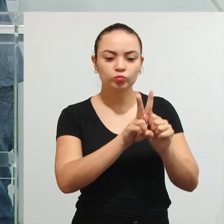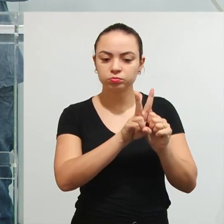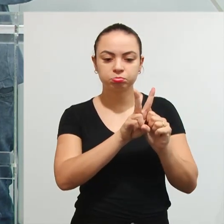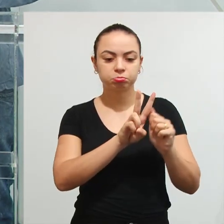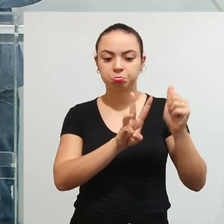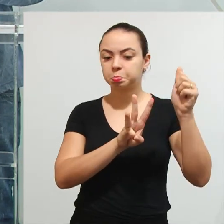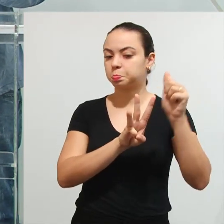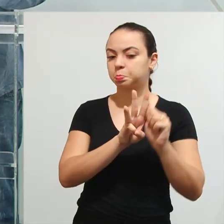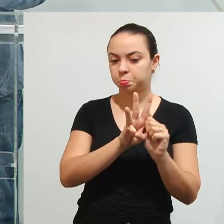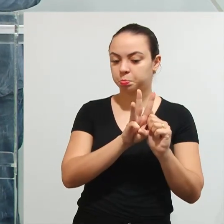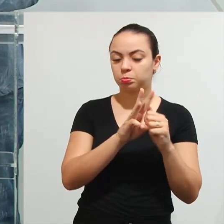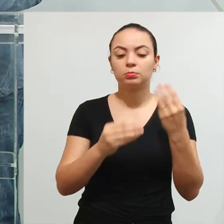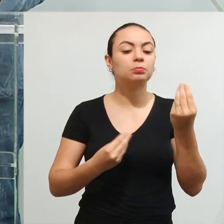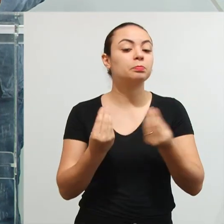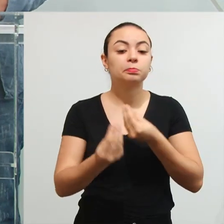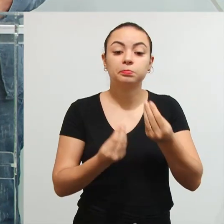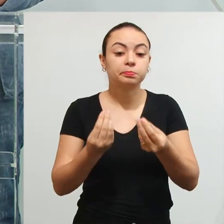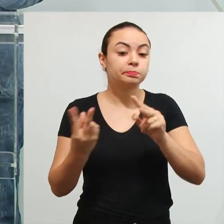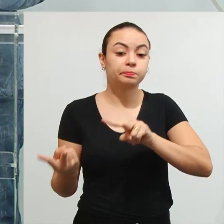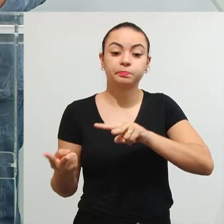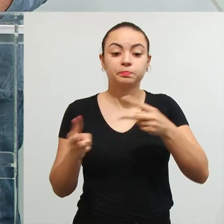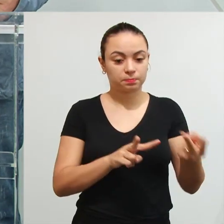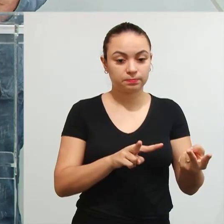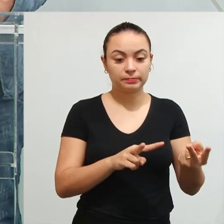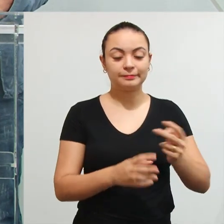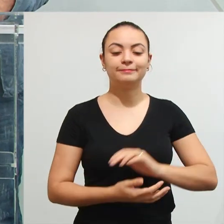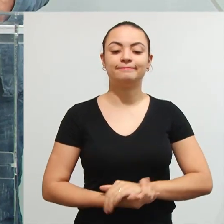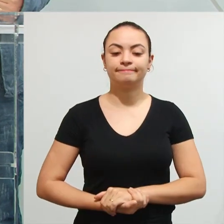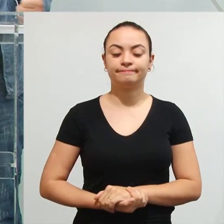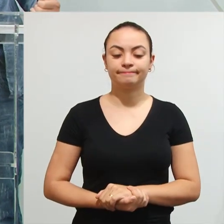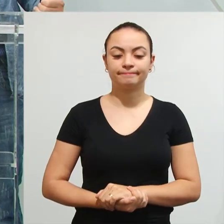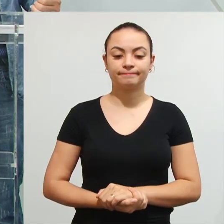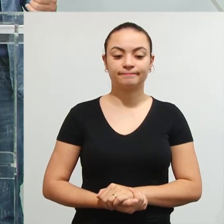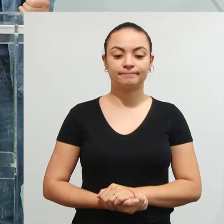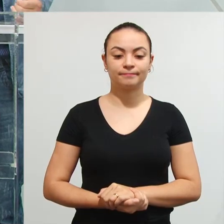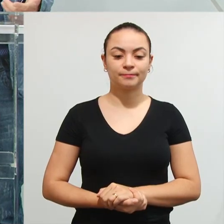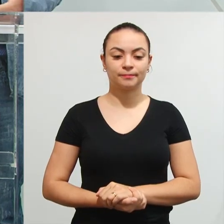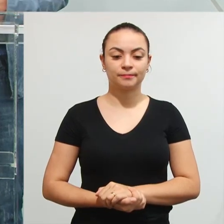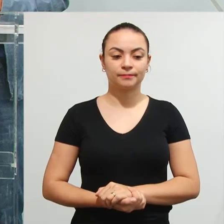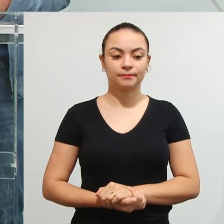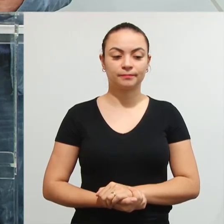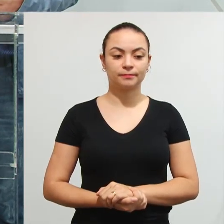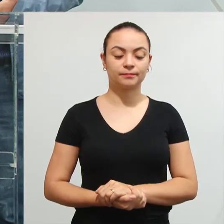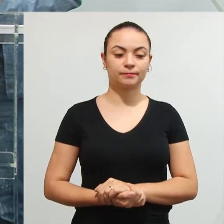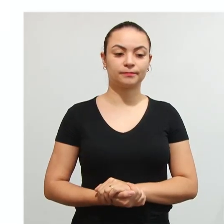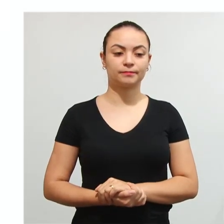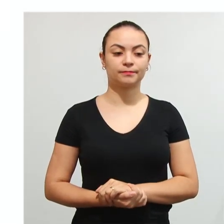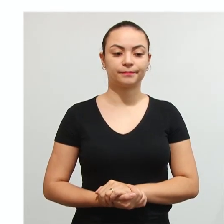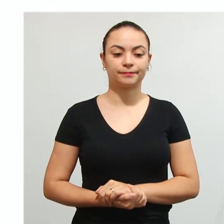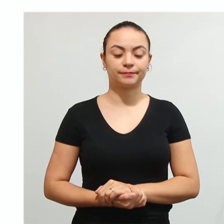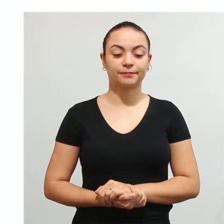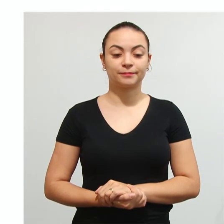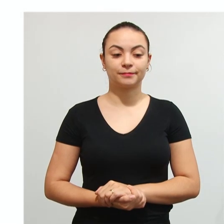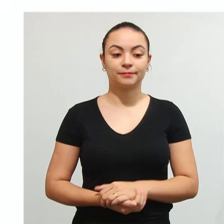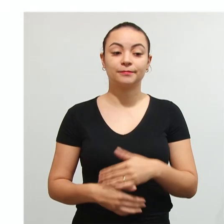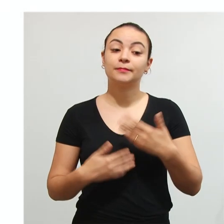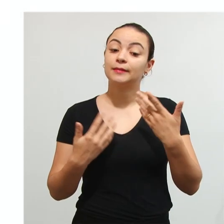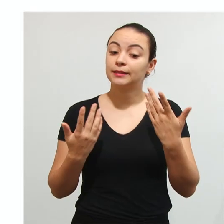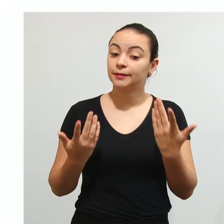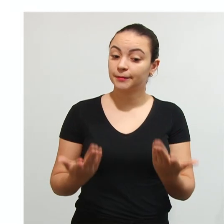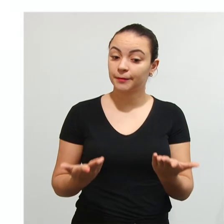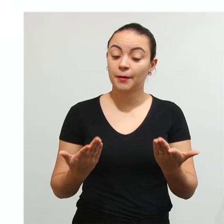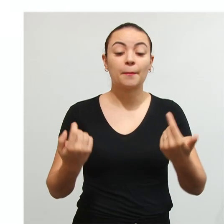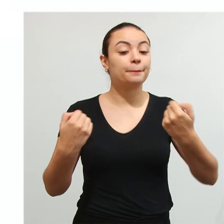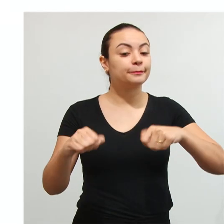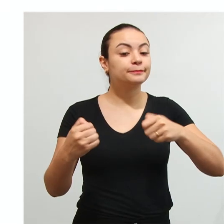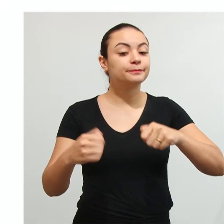era feita para ser calculada de forma anual, certo? Obviamente, para isso, a gente precisa ter uma